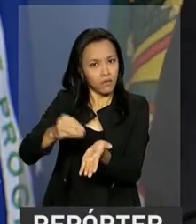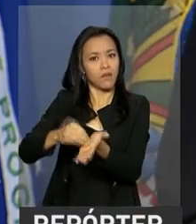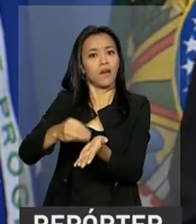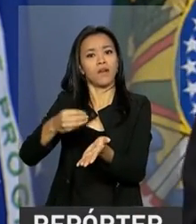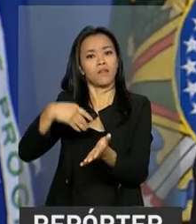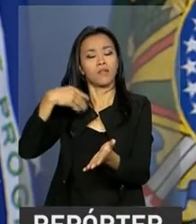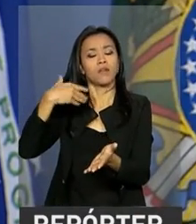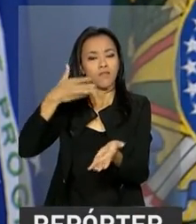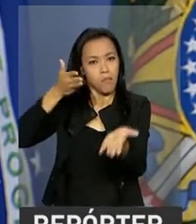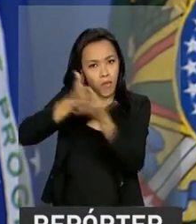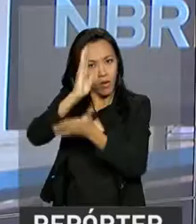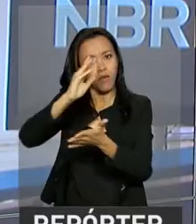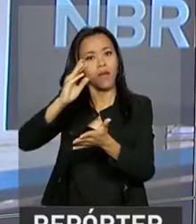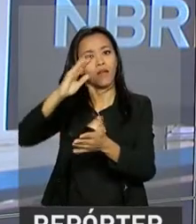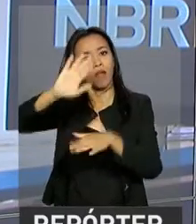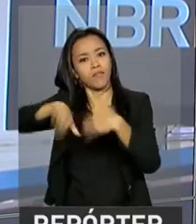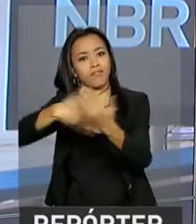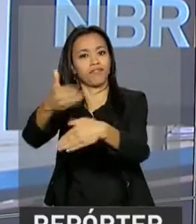tramitação